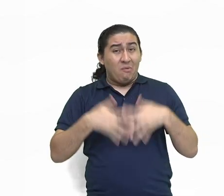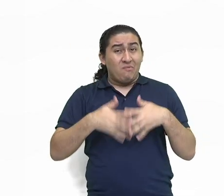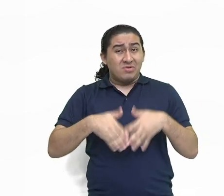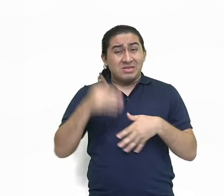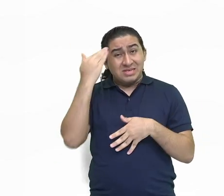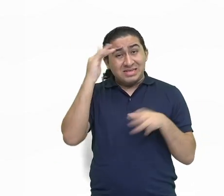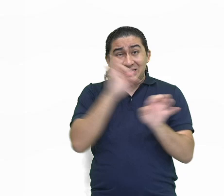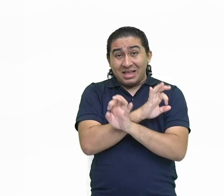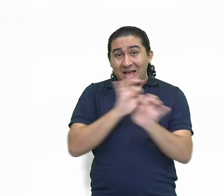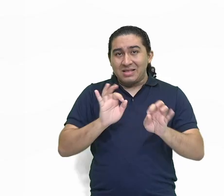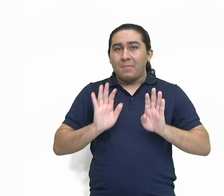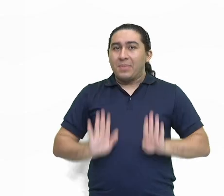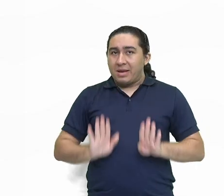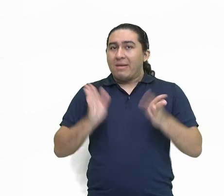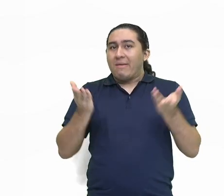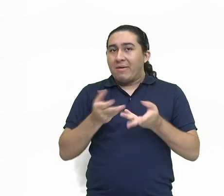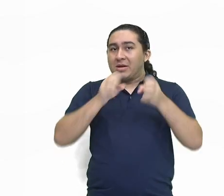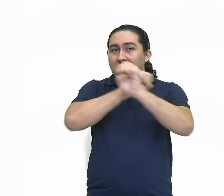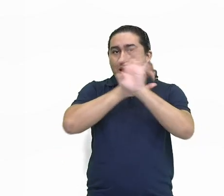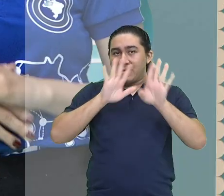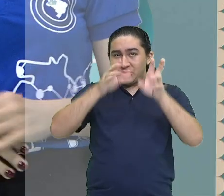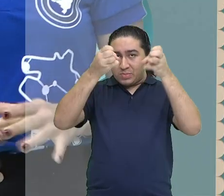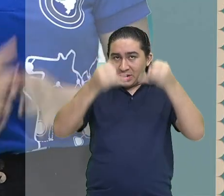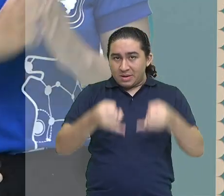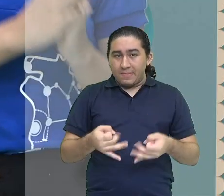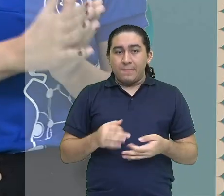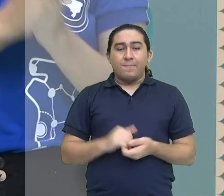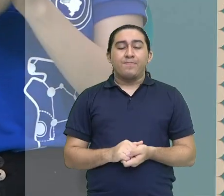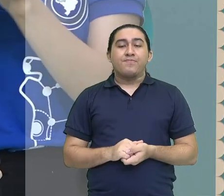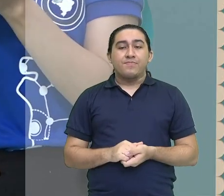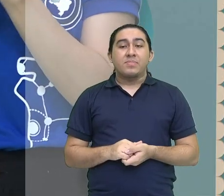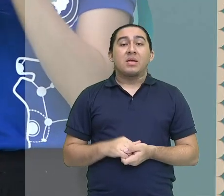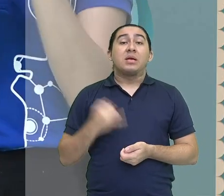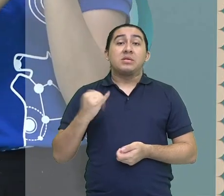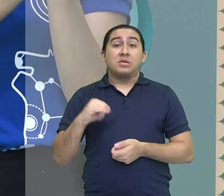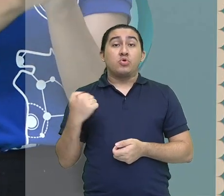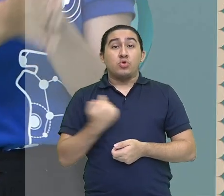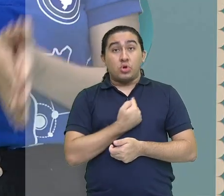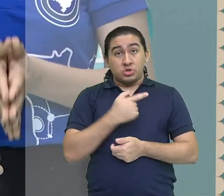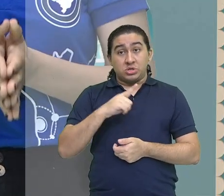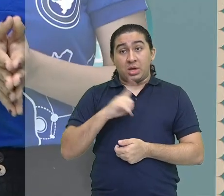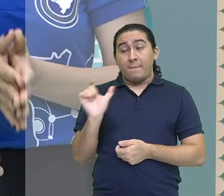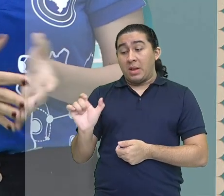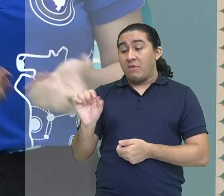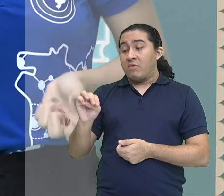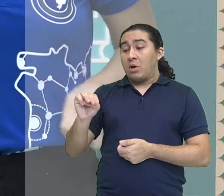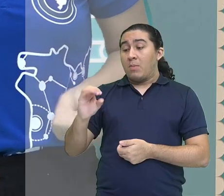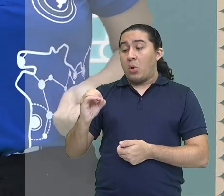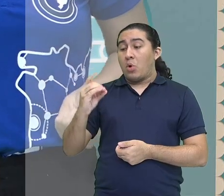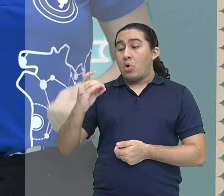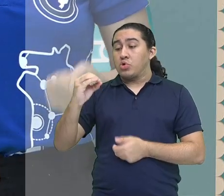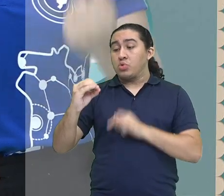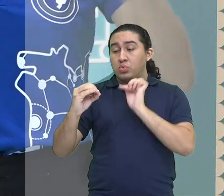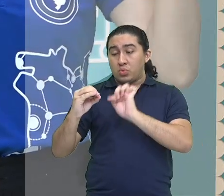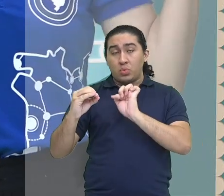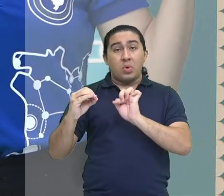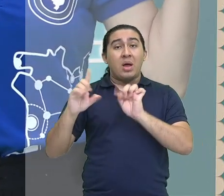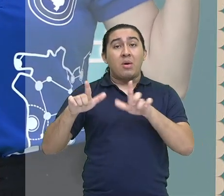nada. Você vai entender agora. Acompanhe aqui comigo. Então, quando nós estamos falando de modos verbais, a